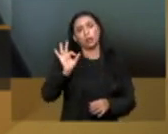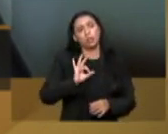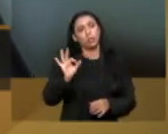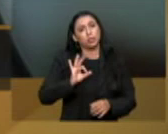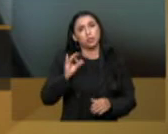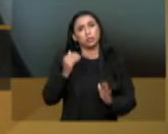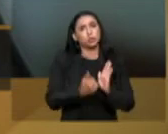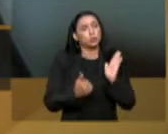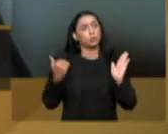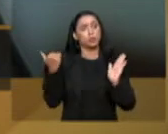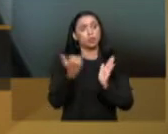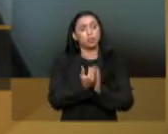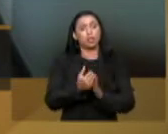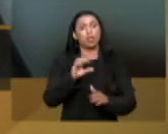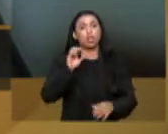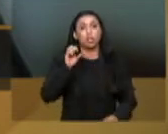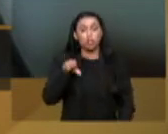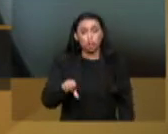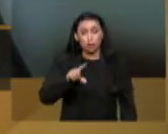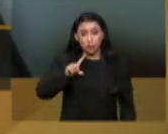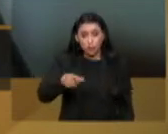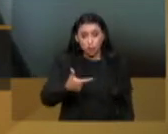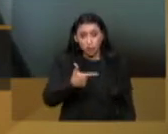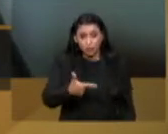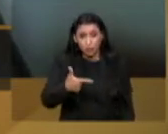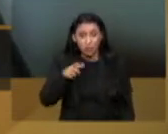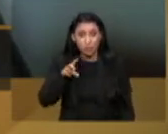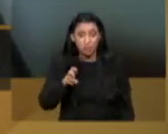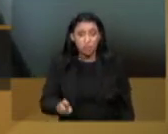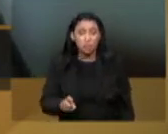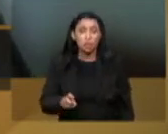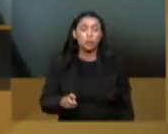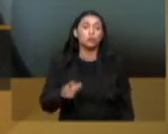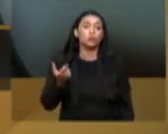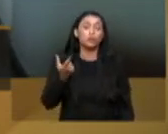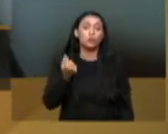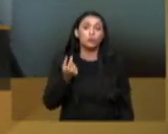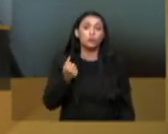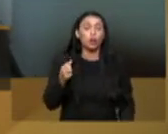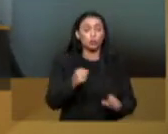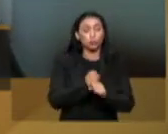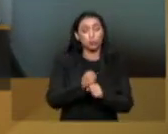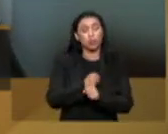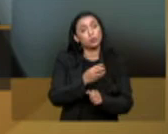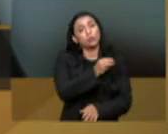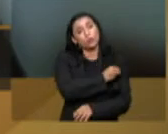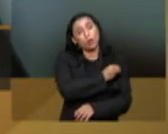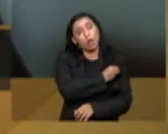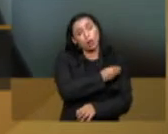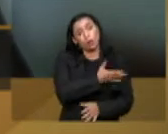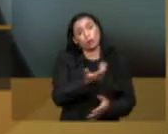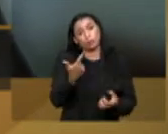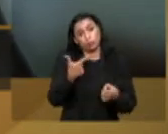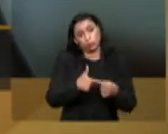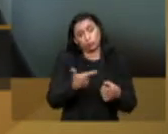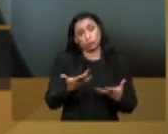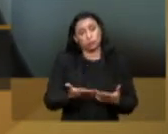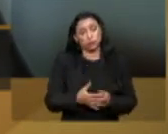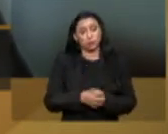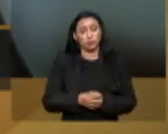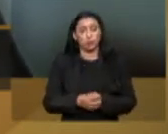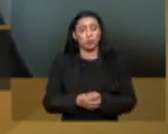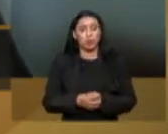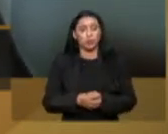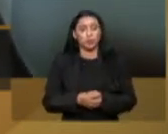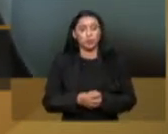efetivas superiores a 9,25% do preço médio anual do álcool consumidor. A proposta